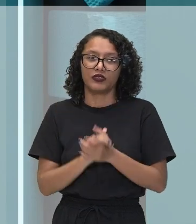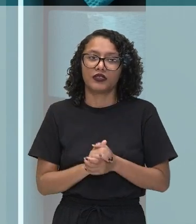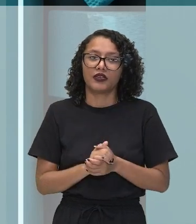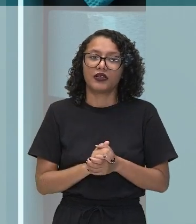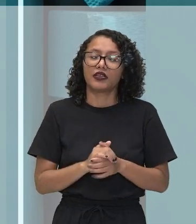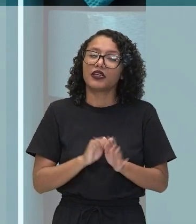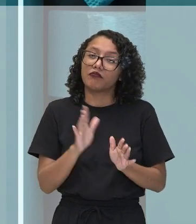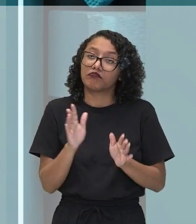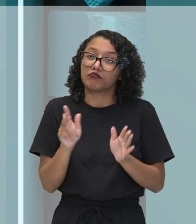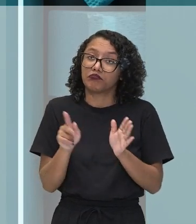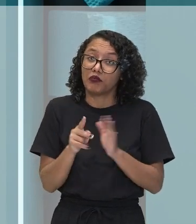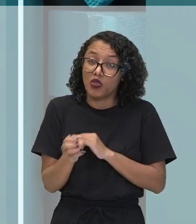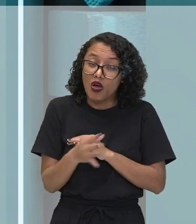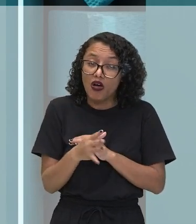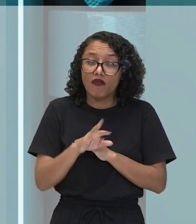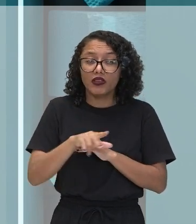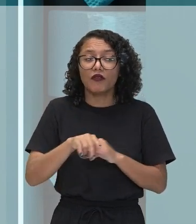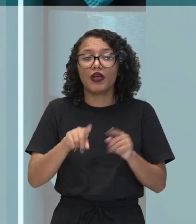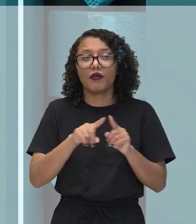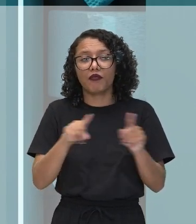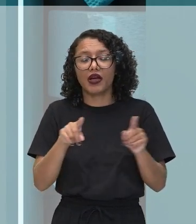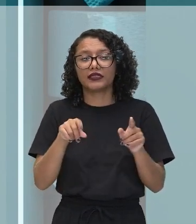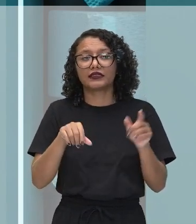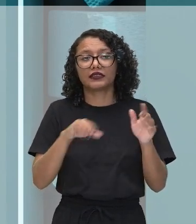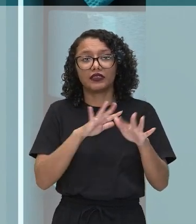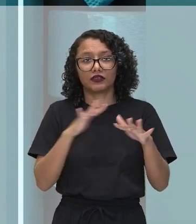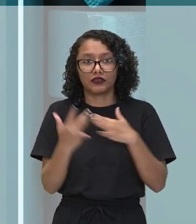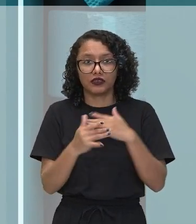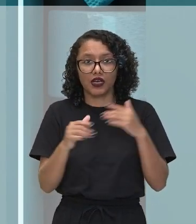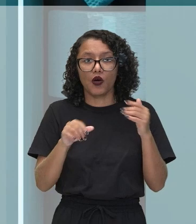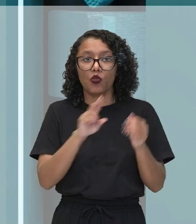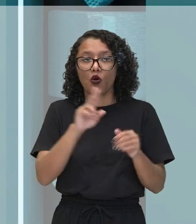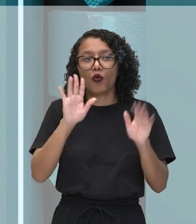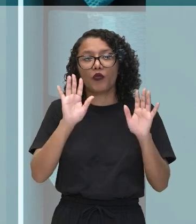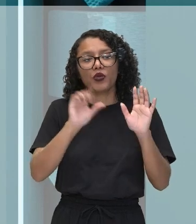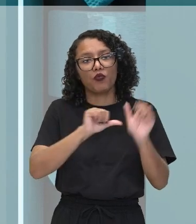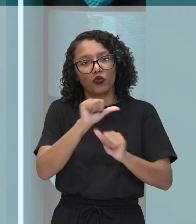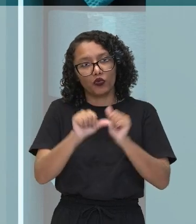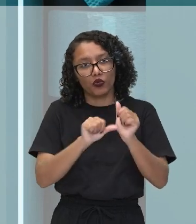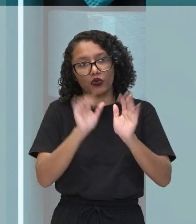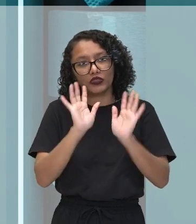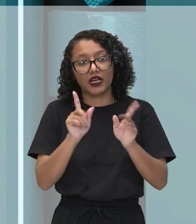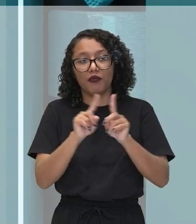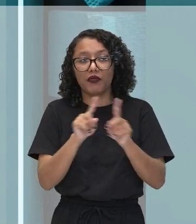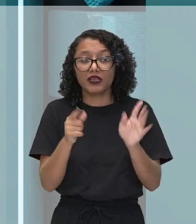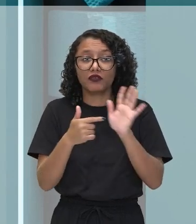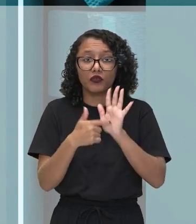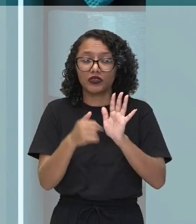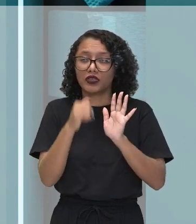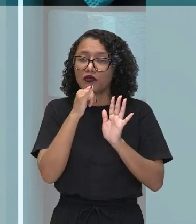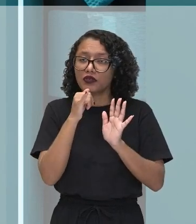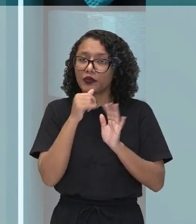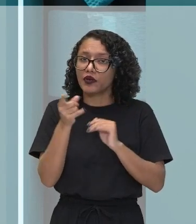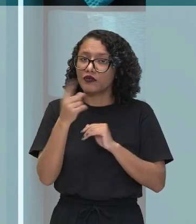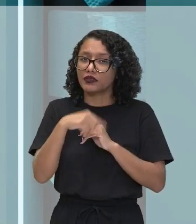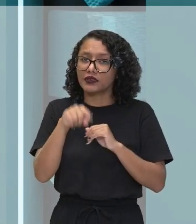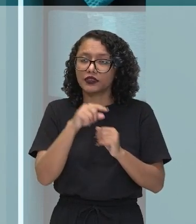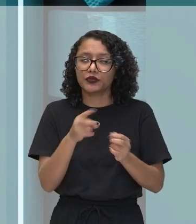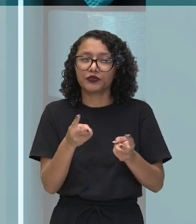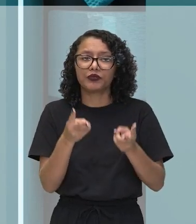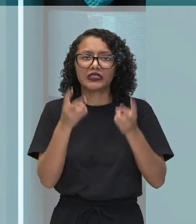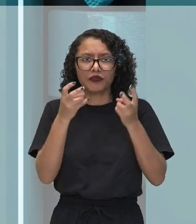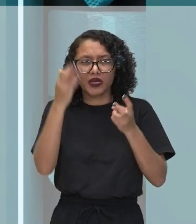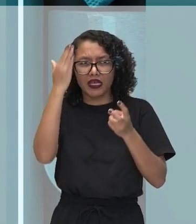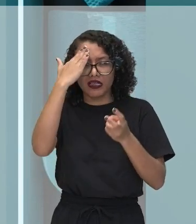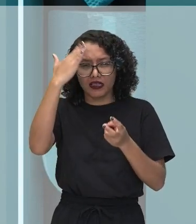atuais, porque a rede social já até mudou de nome, né? Mas eu trouxe esse exemplo para você entender como essas palavras